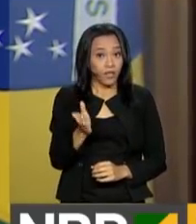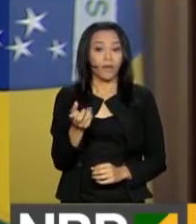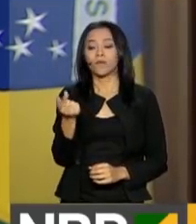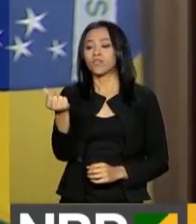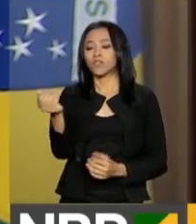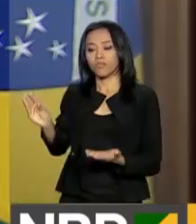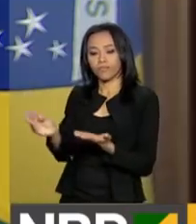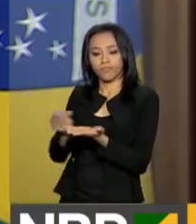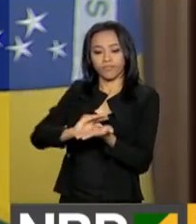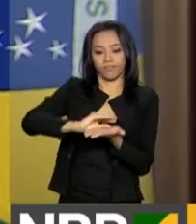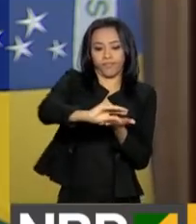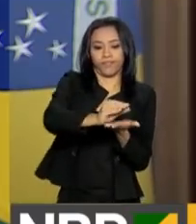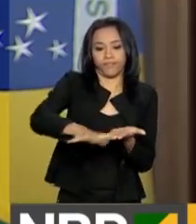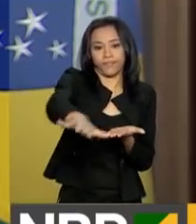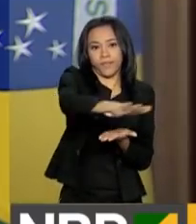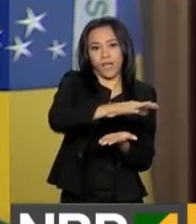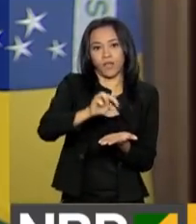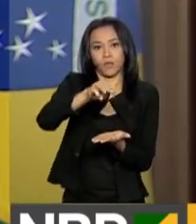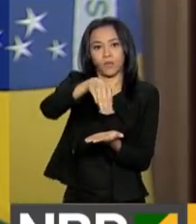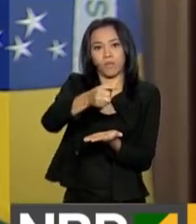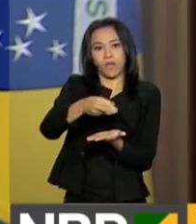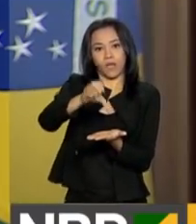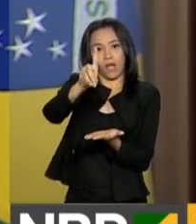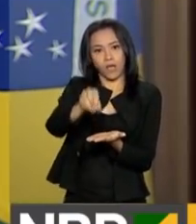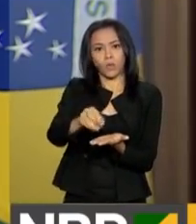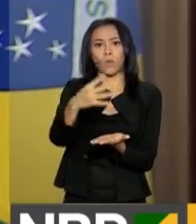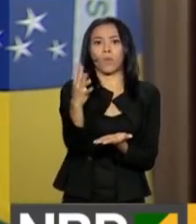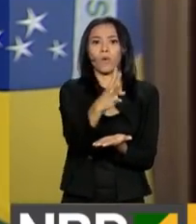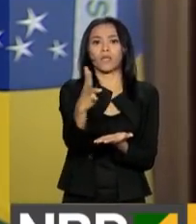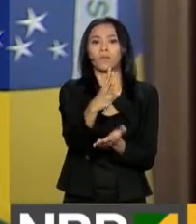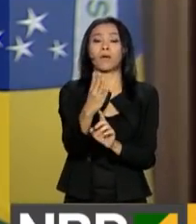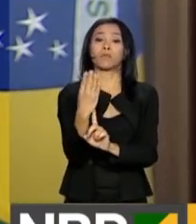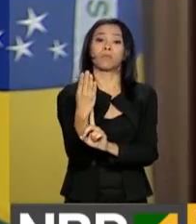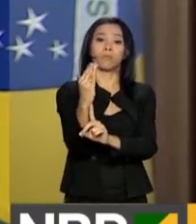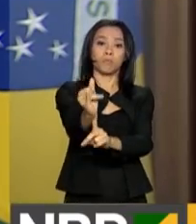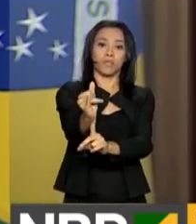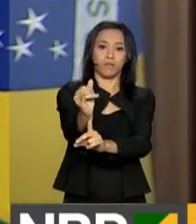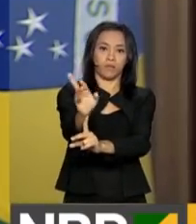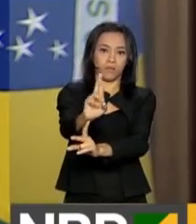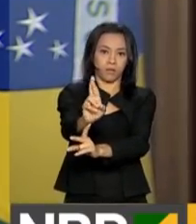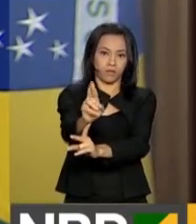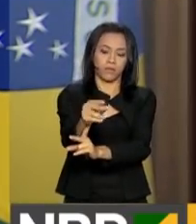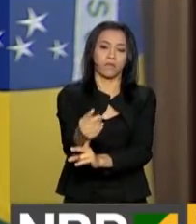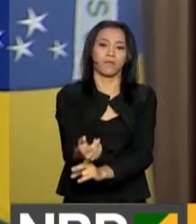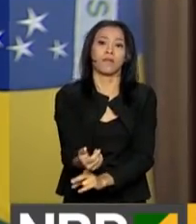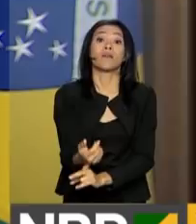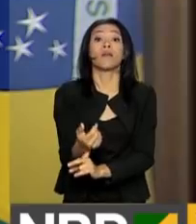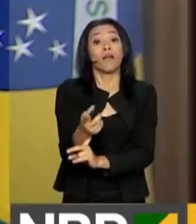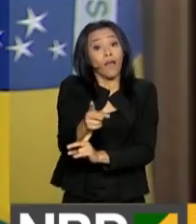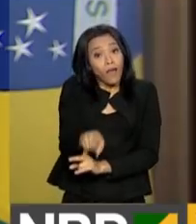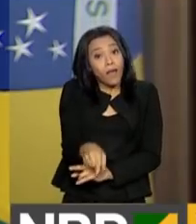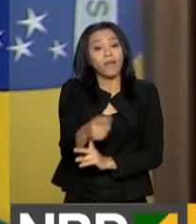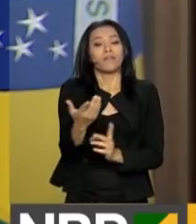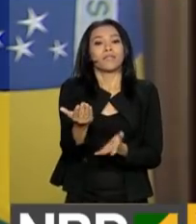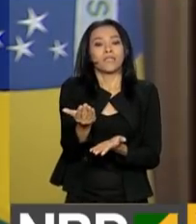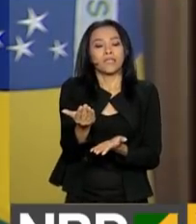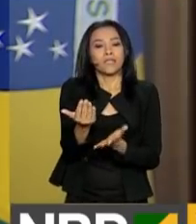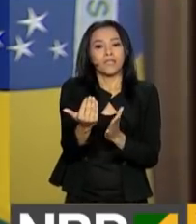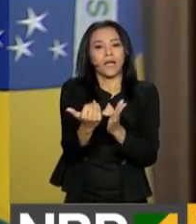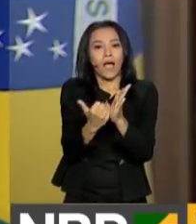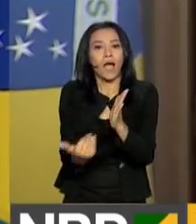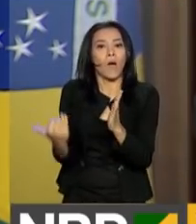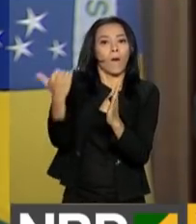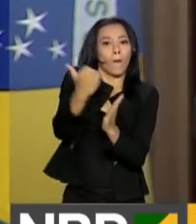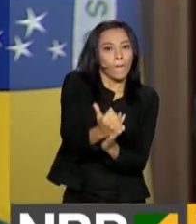no mercado cerca de 44 bilhões de reais aliás foi o que aumentou a